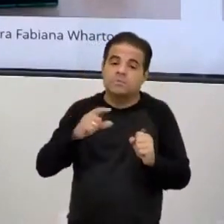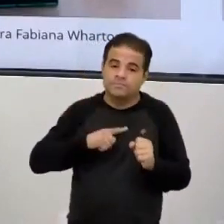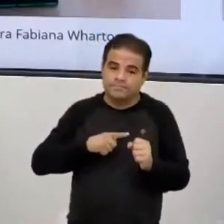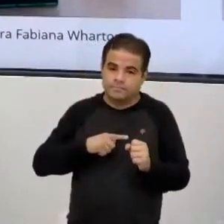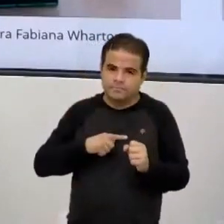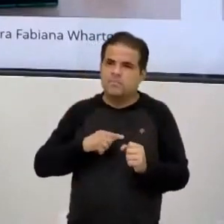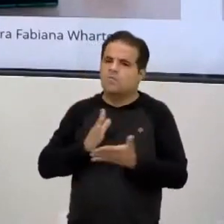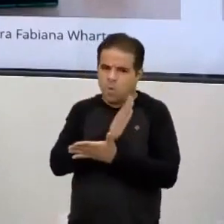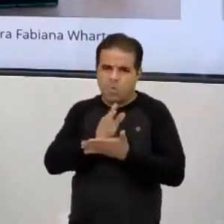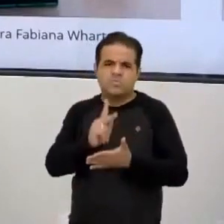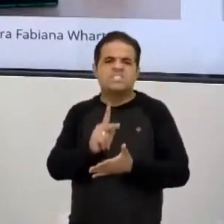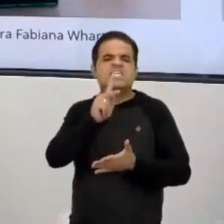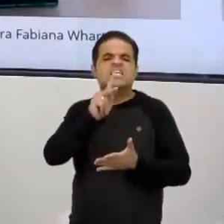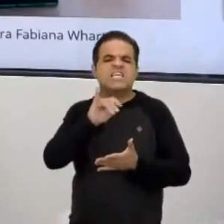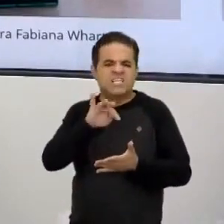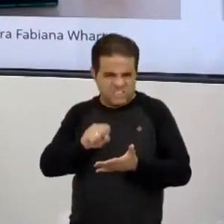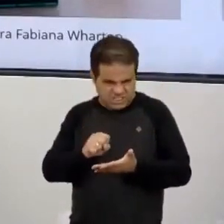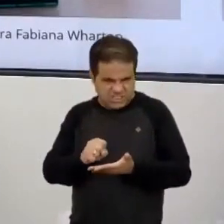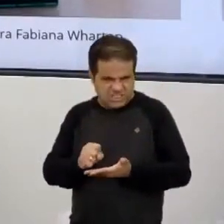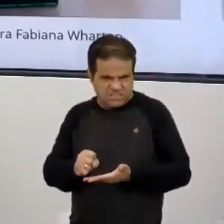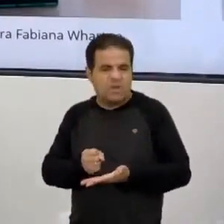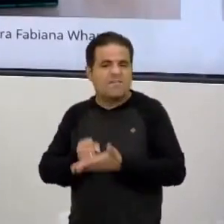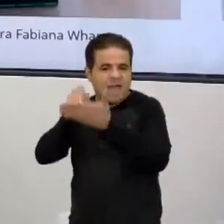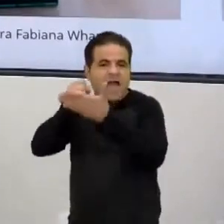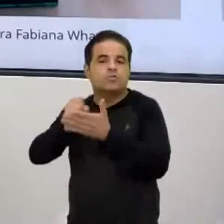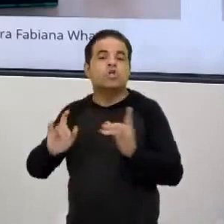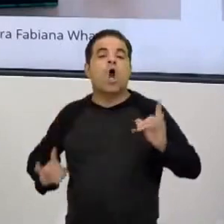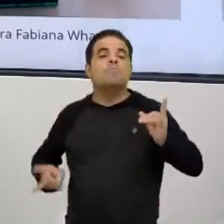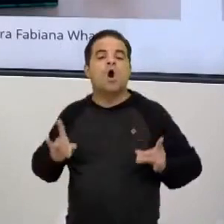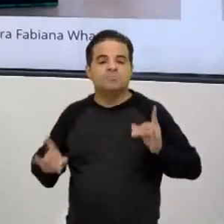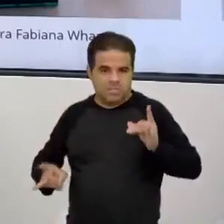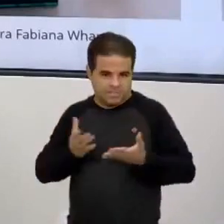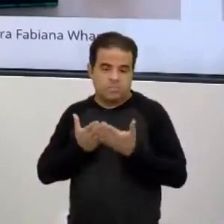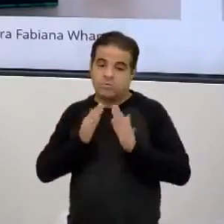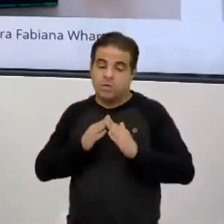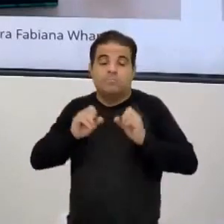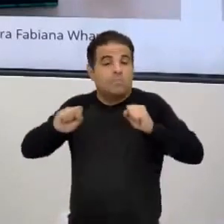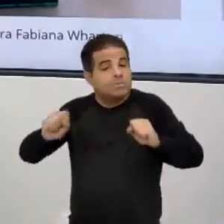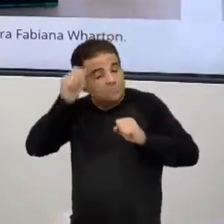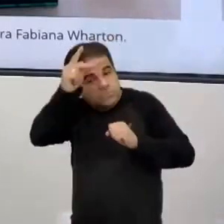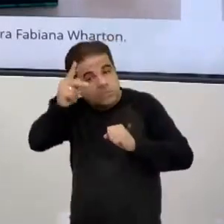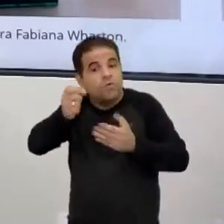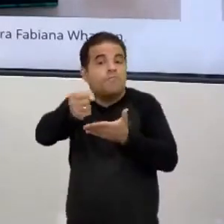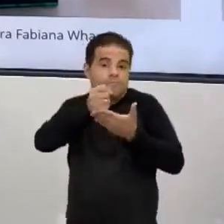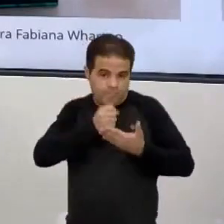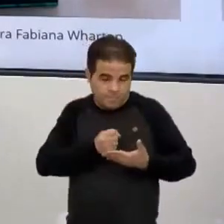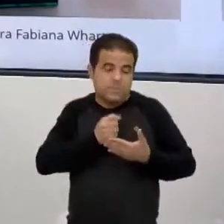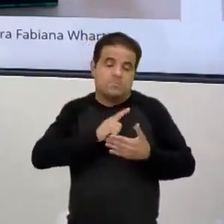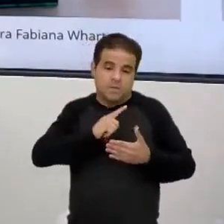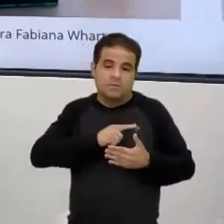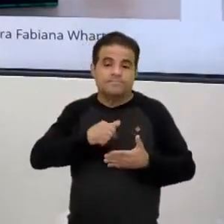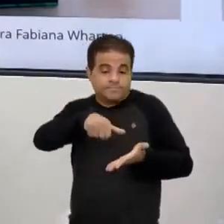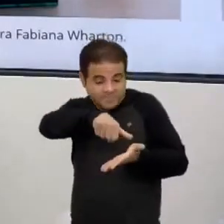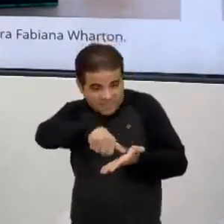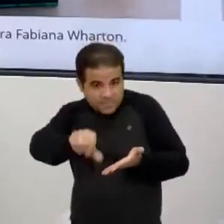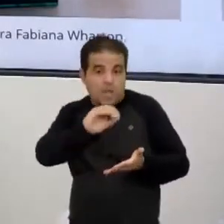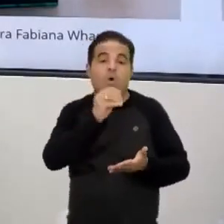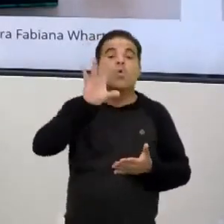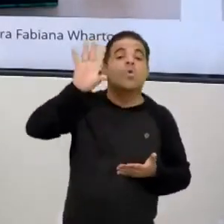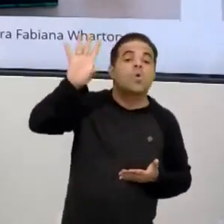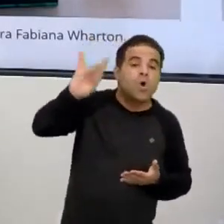pra escola, né? Sim, foram. Tá indo, então assim, vai que no seu kit veio uma 9 volts, então essa opção. Fita ou